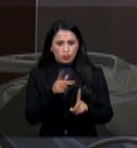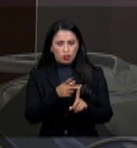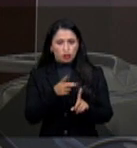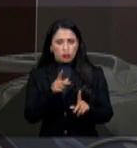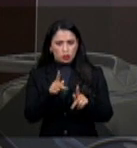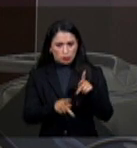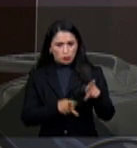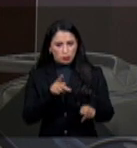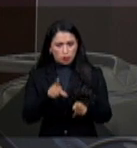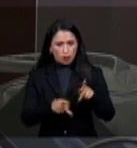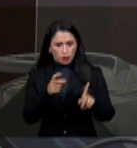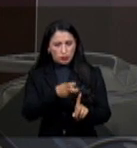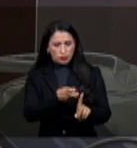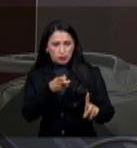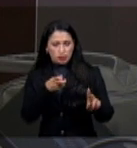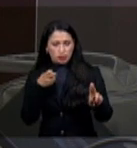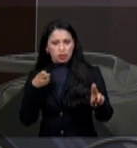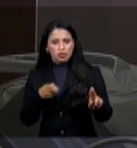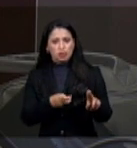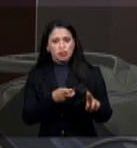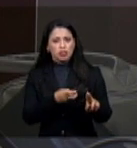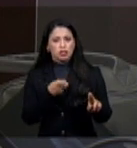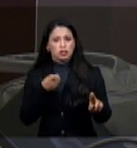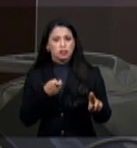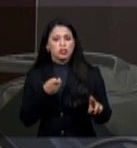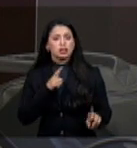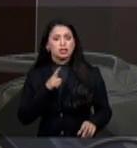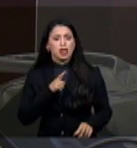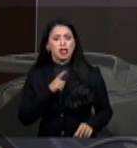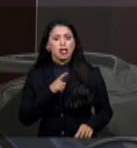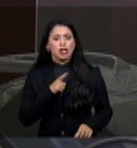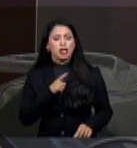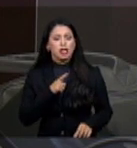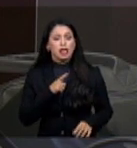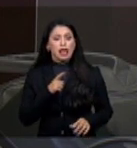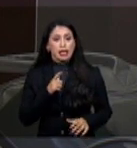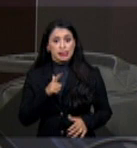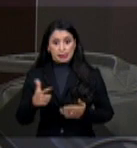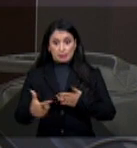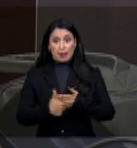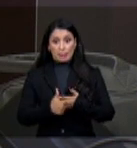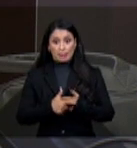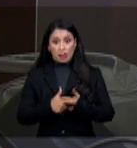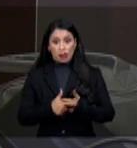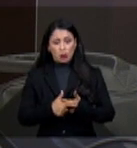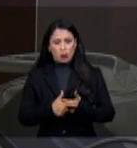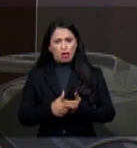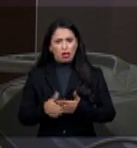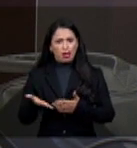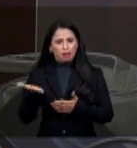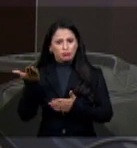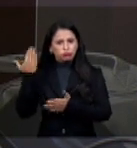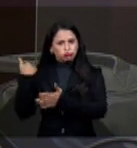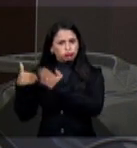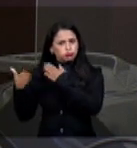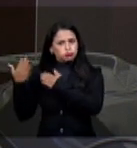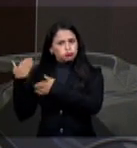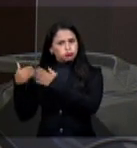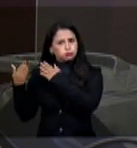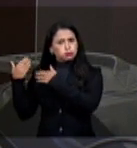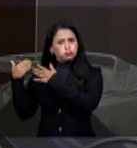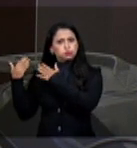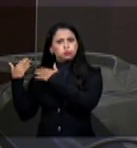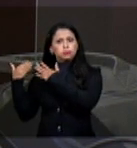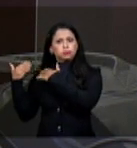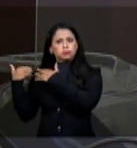Terra. Essa missão, para a gente, é uma missão ancestral, que foge, às vezes, da realidade do resto das pessoas